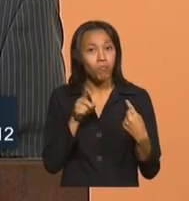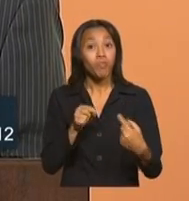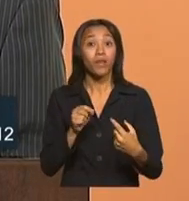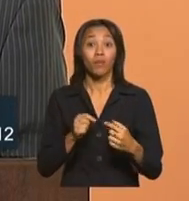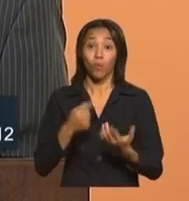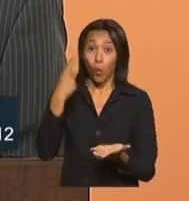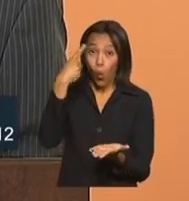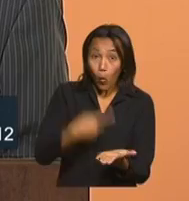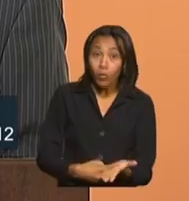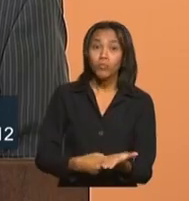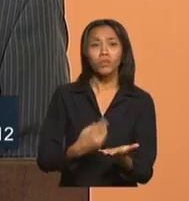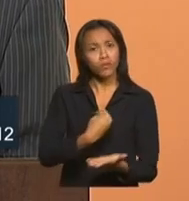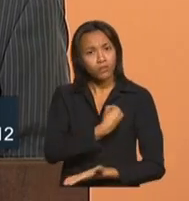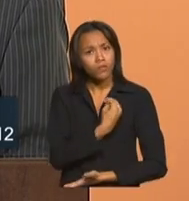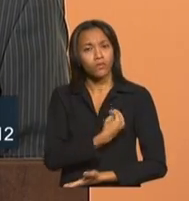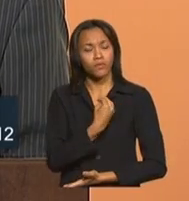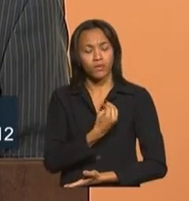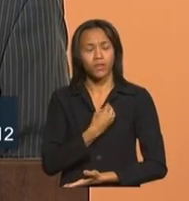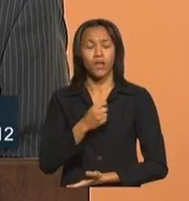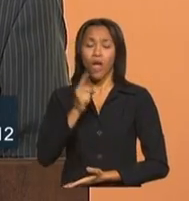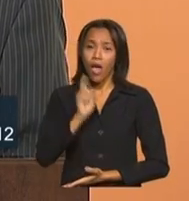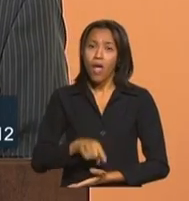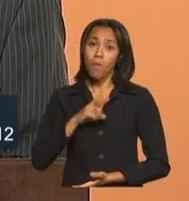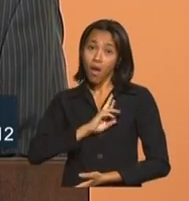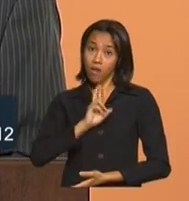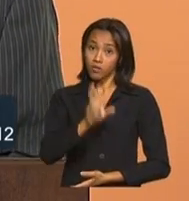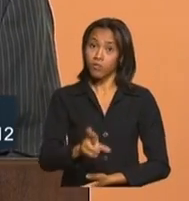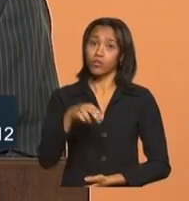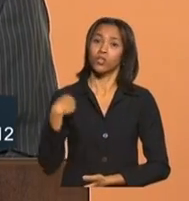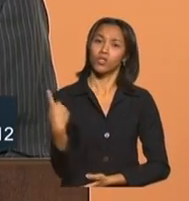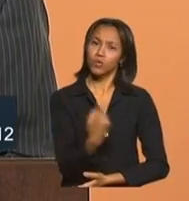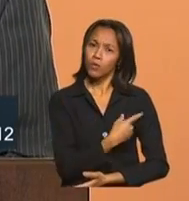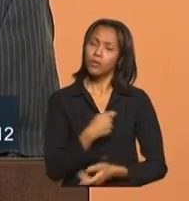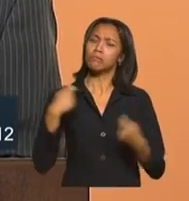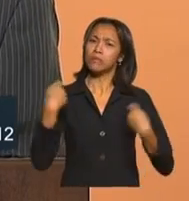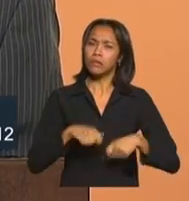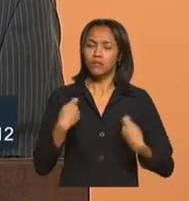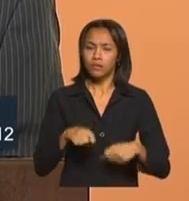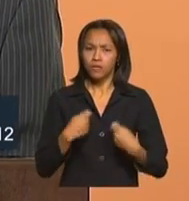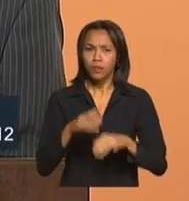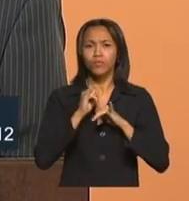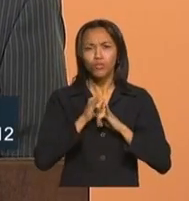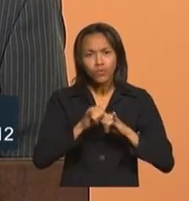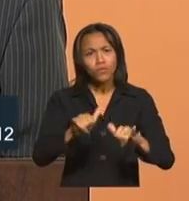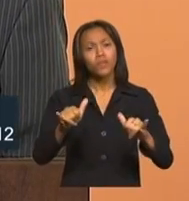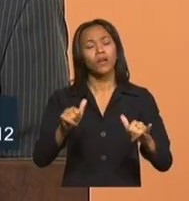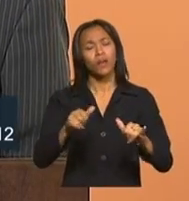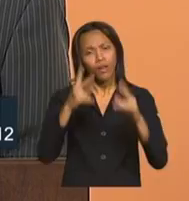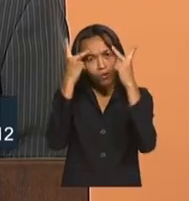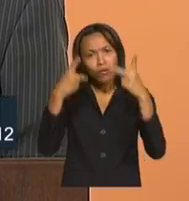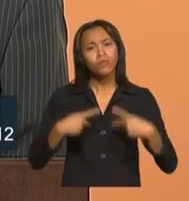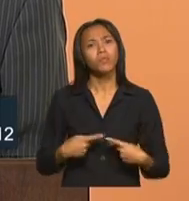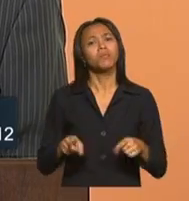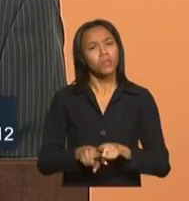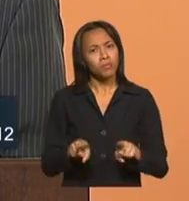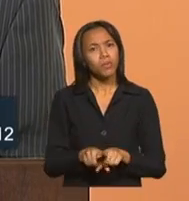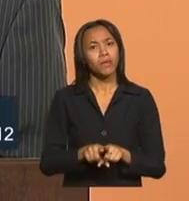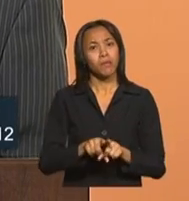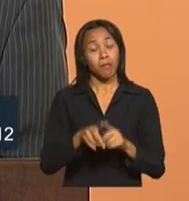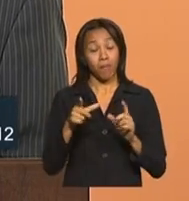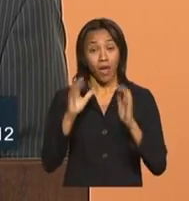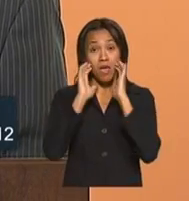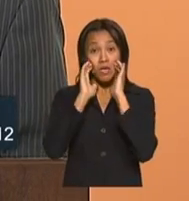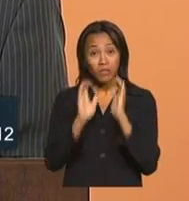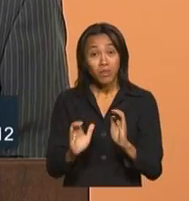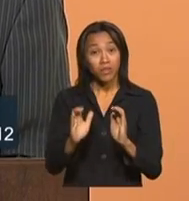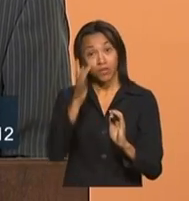vida. É uma resposta que nós, como país, precisamos dar a nós mesmos, para honrar a memória